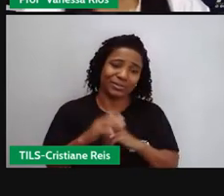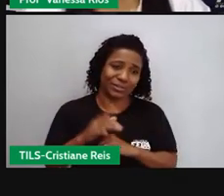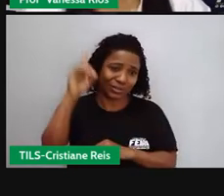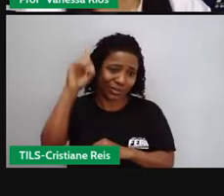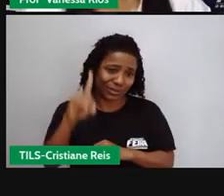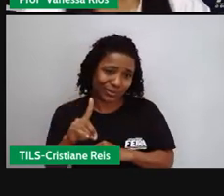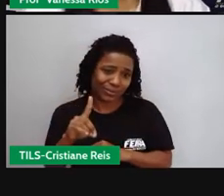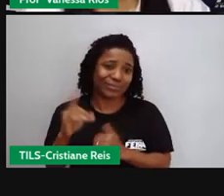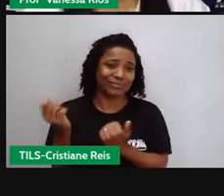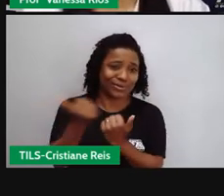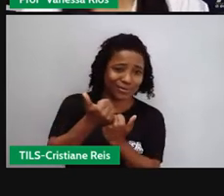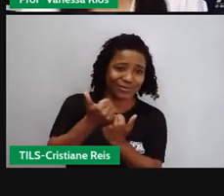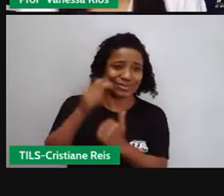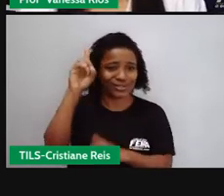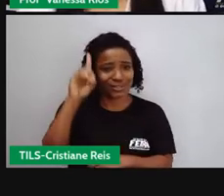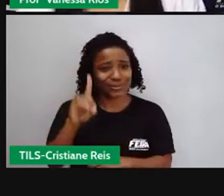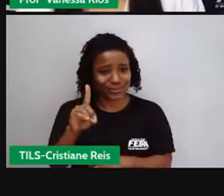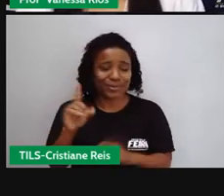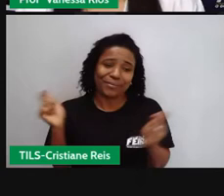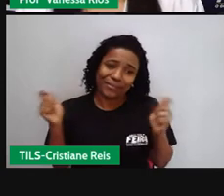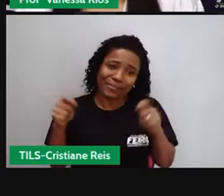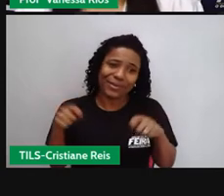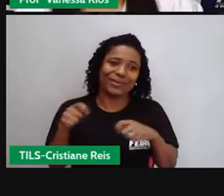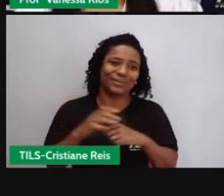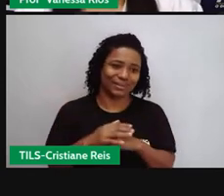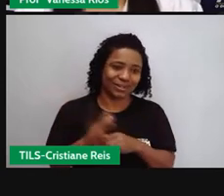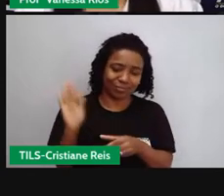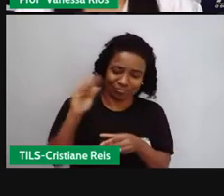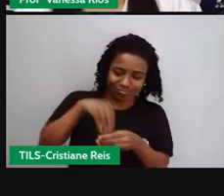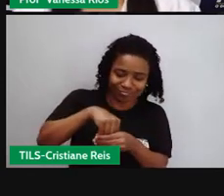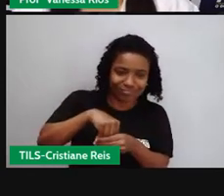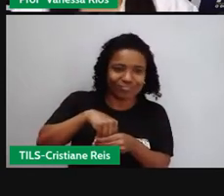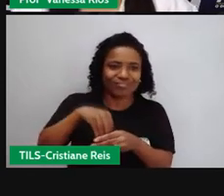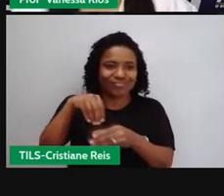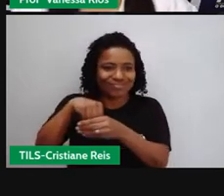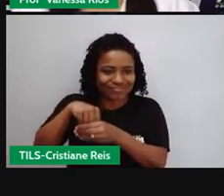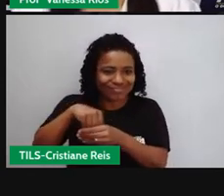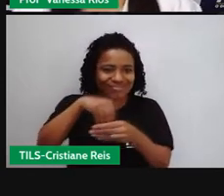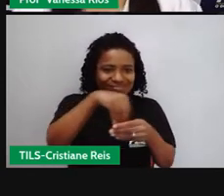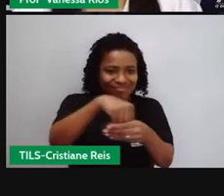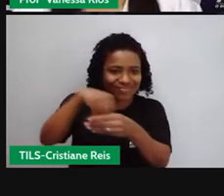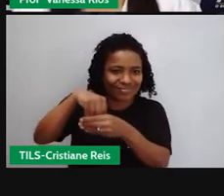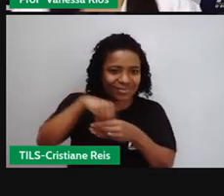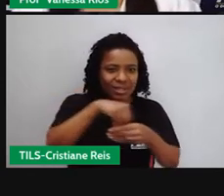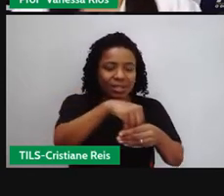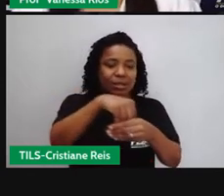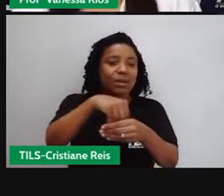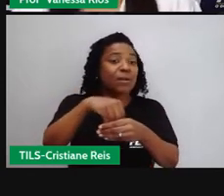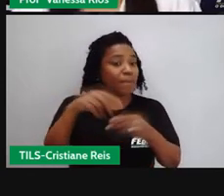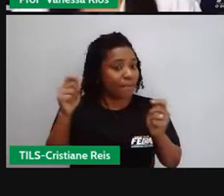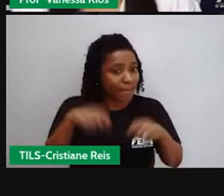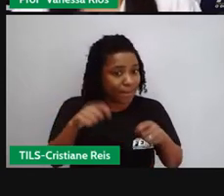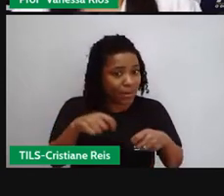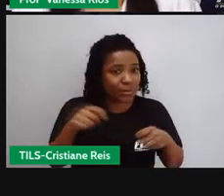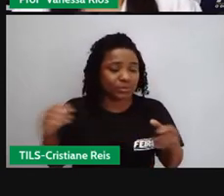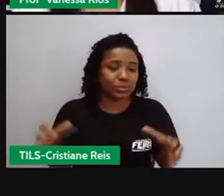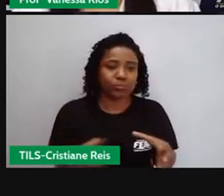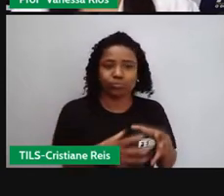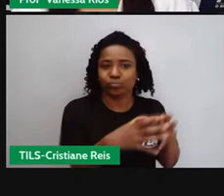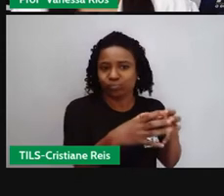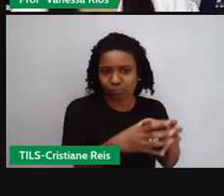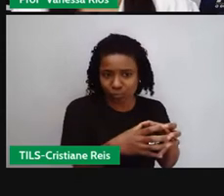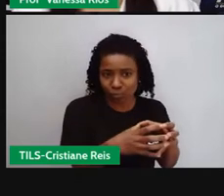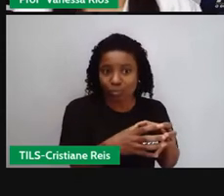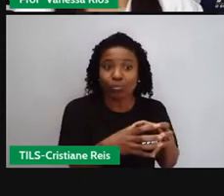que pode acontecer em grandes extensões, né, representando aí uma extensão maior,